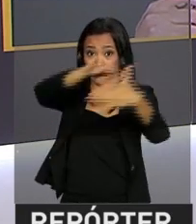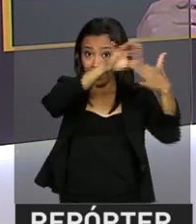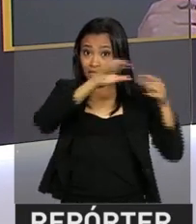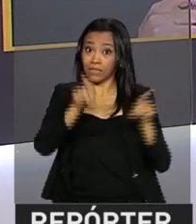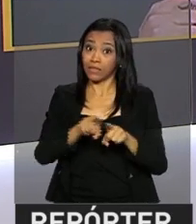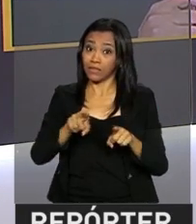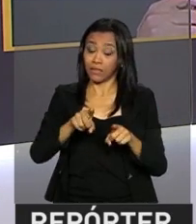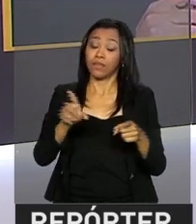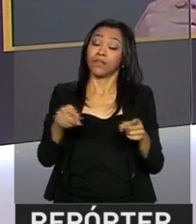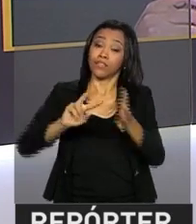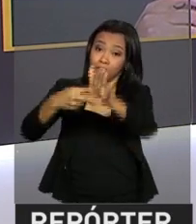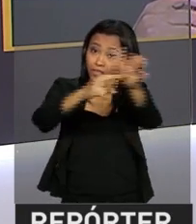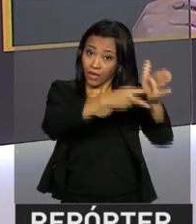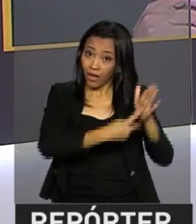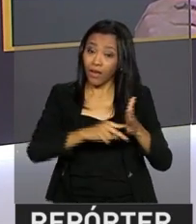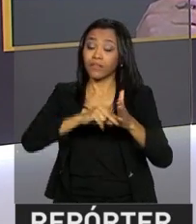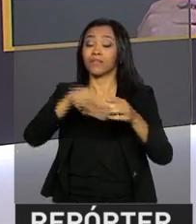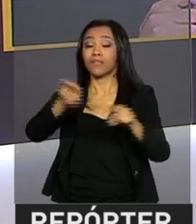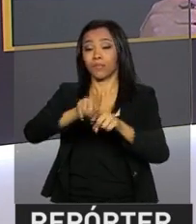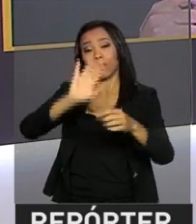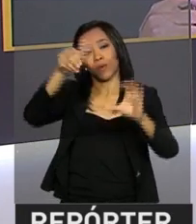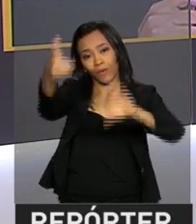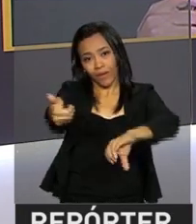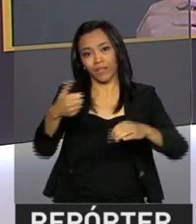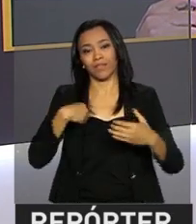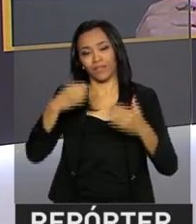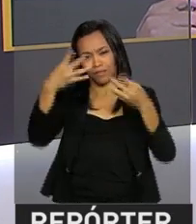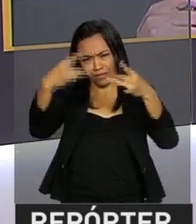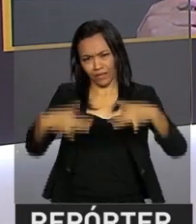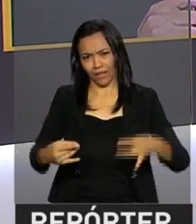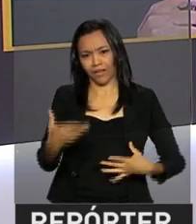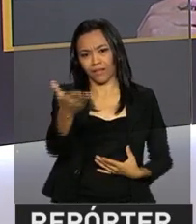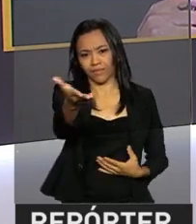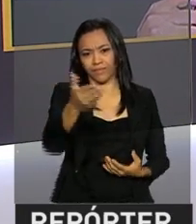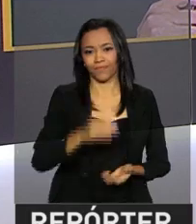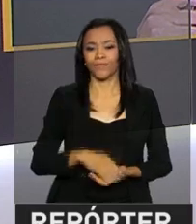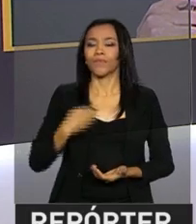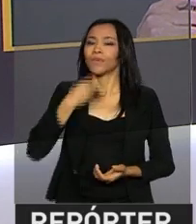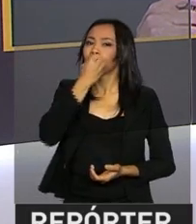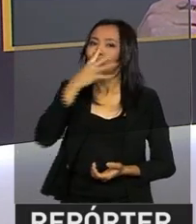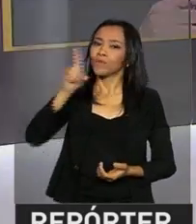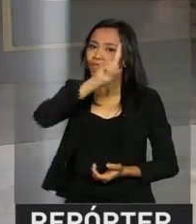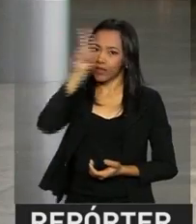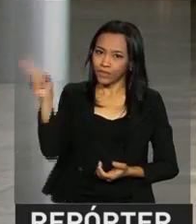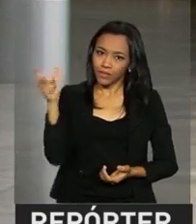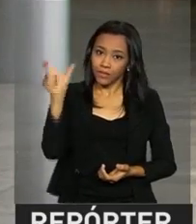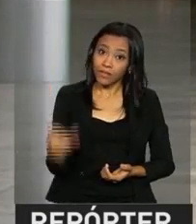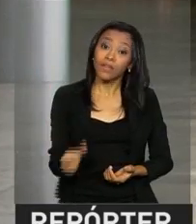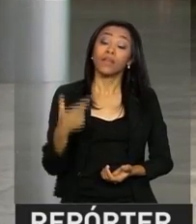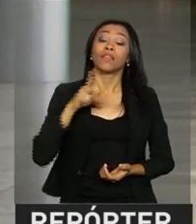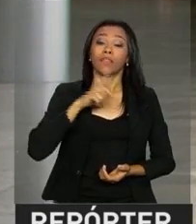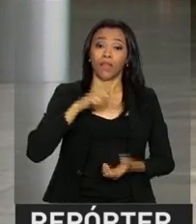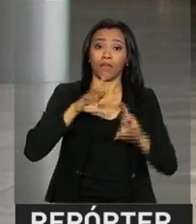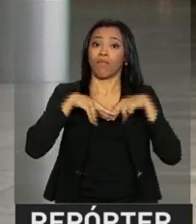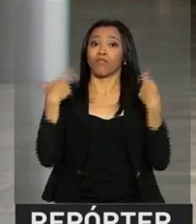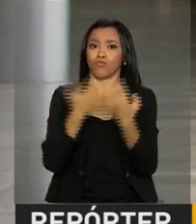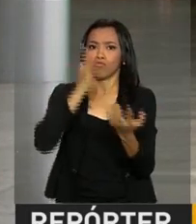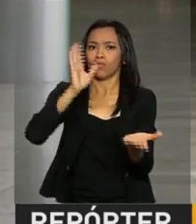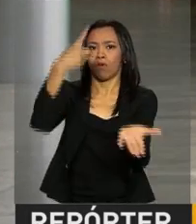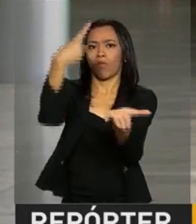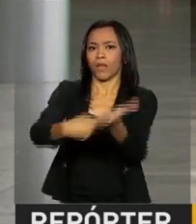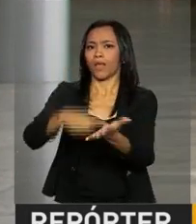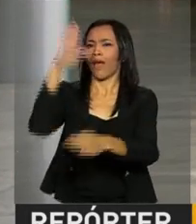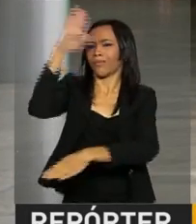Nacional. Thaíssa Dias traz os detalhes para a gente. Bom dia, Thaíssa. Bom dia, Renata. O presidente Michel Temer tem reuniões marcadas no fim do